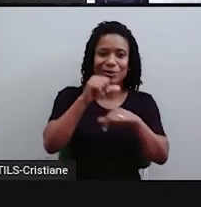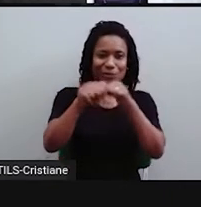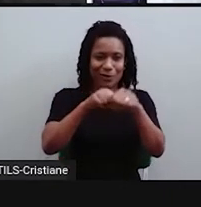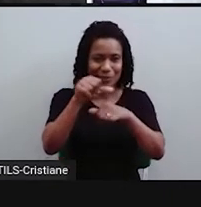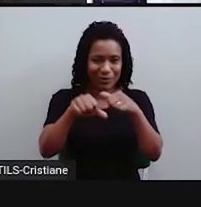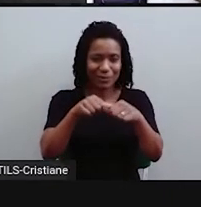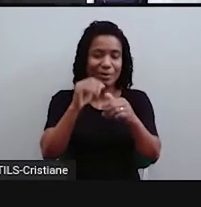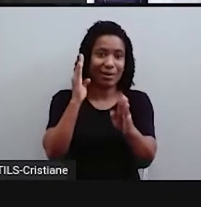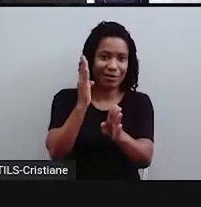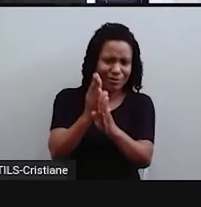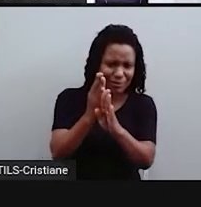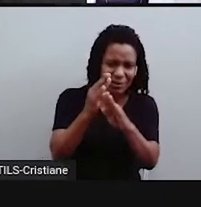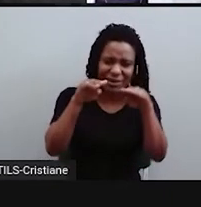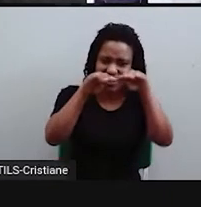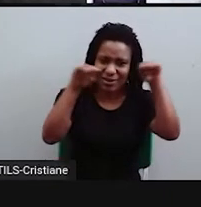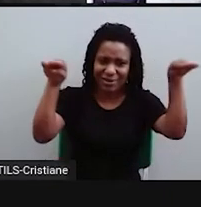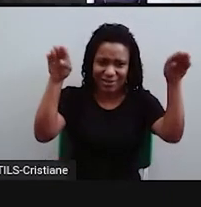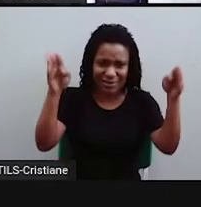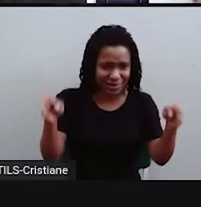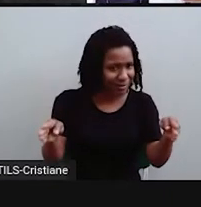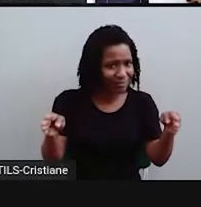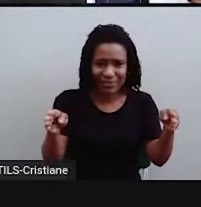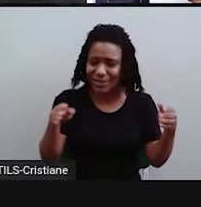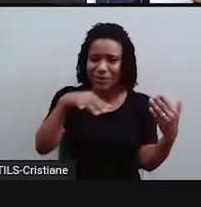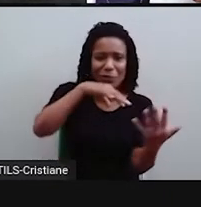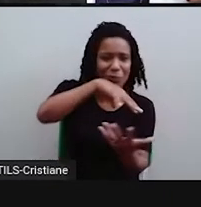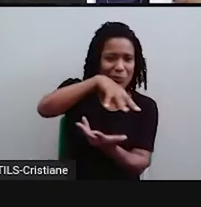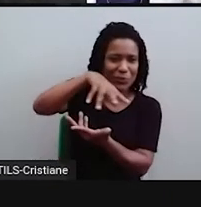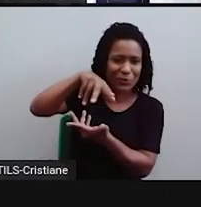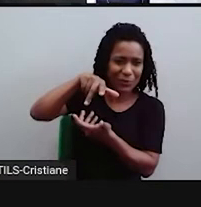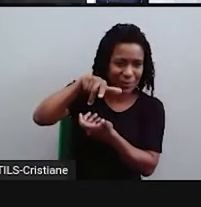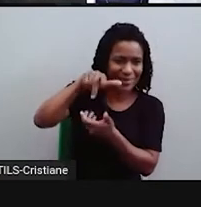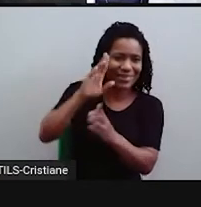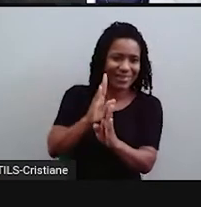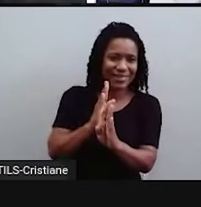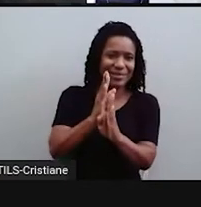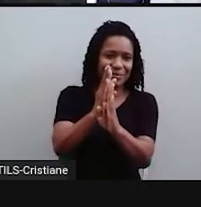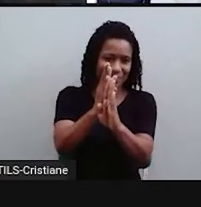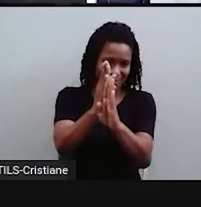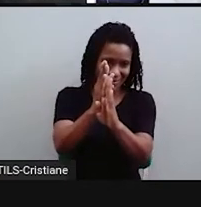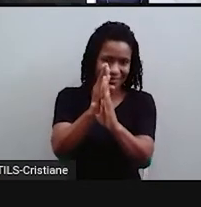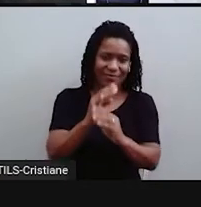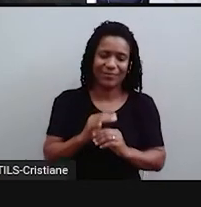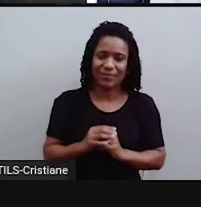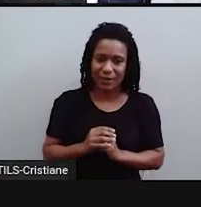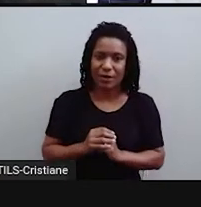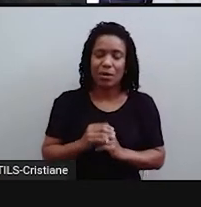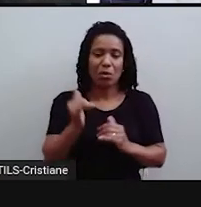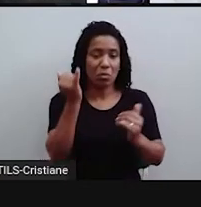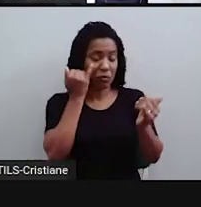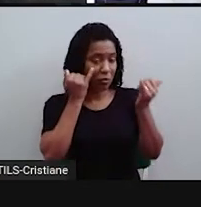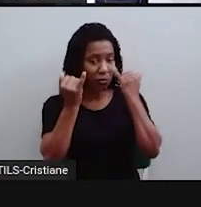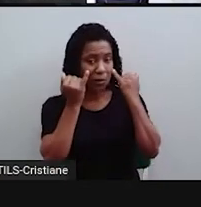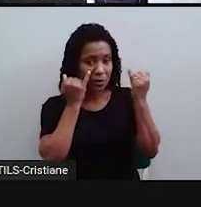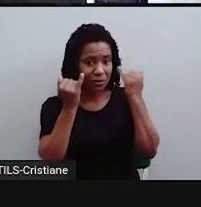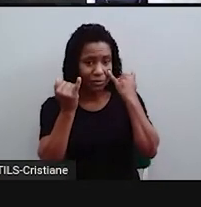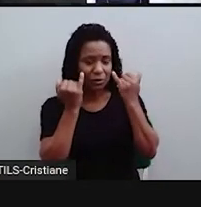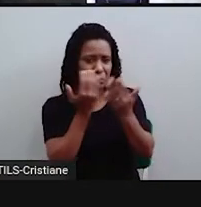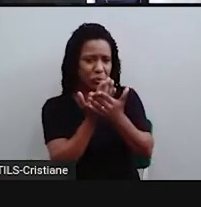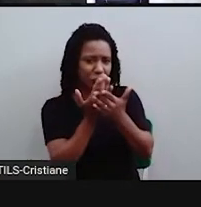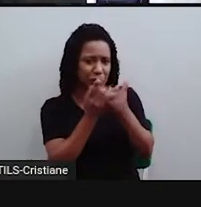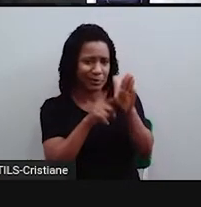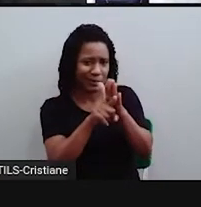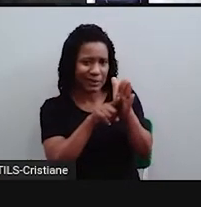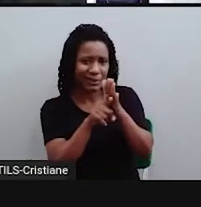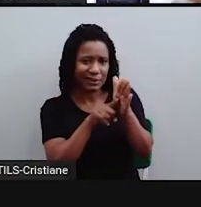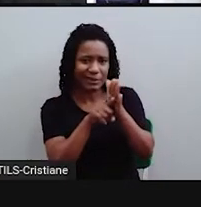lá, né, e acabava o espaço para você ir. Então já teve uma série de informações assim que já foi o centro do universo,